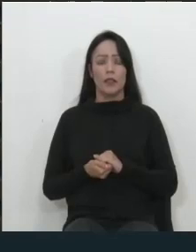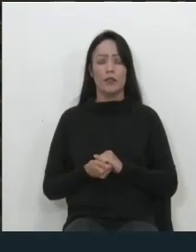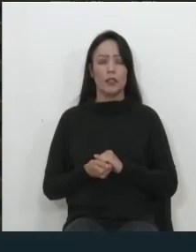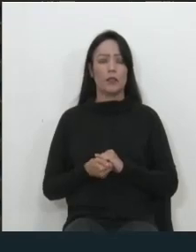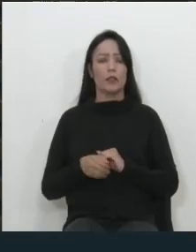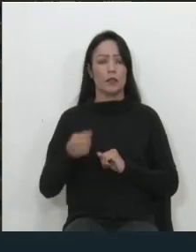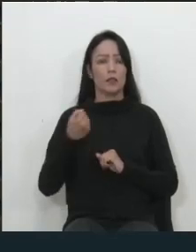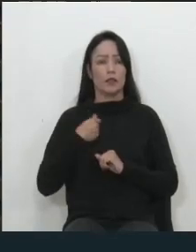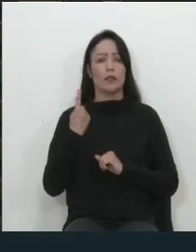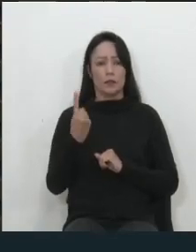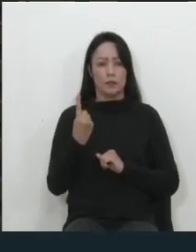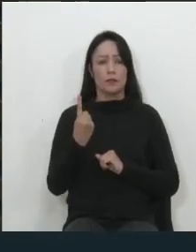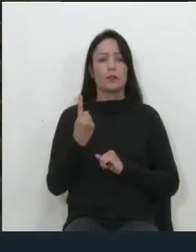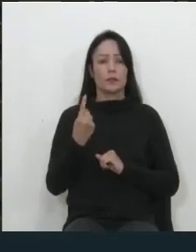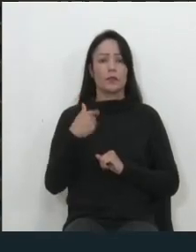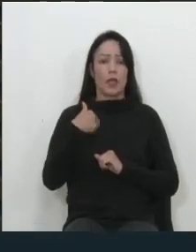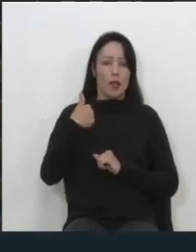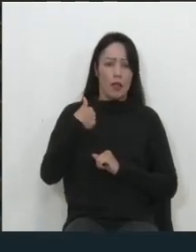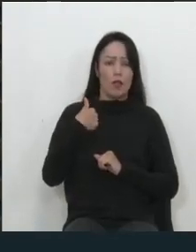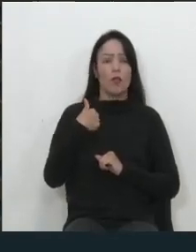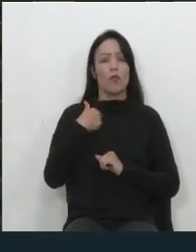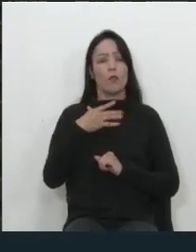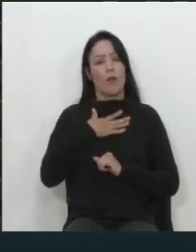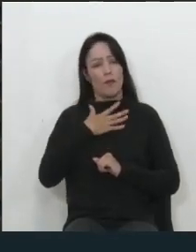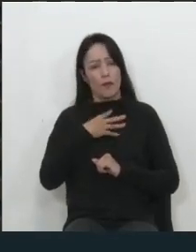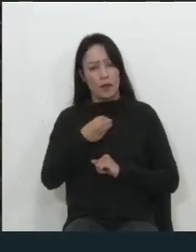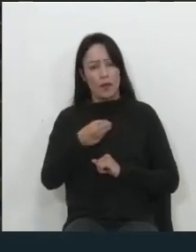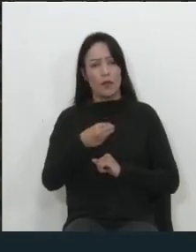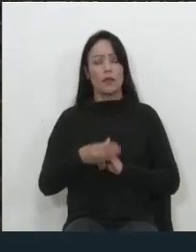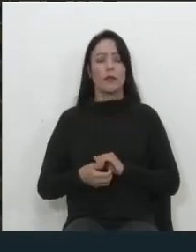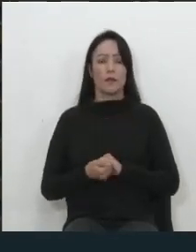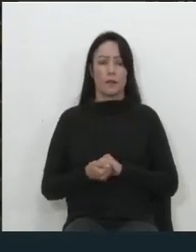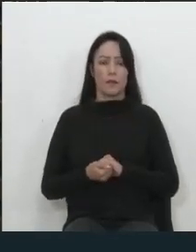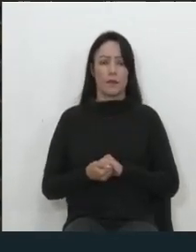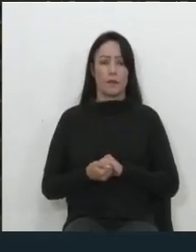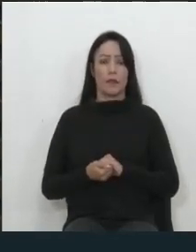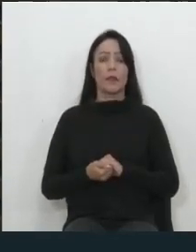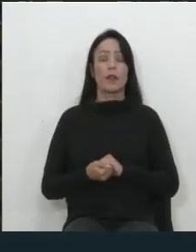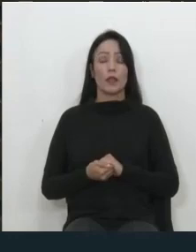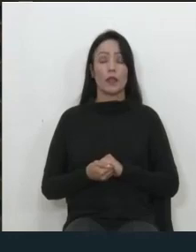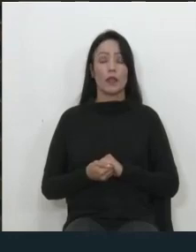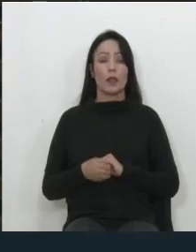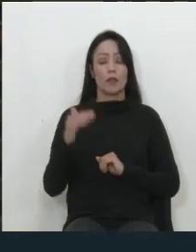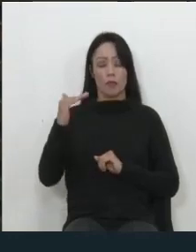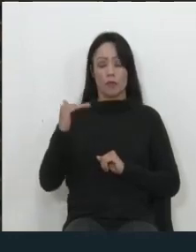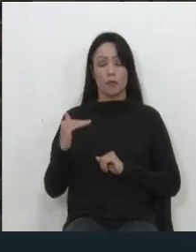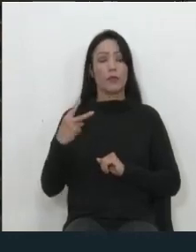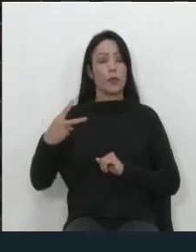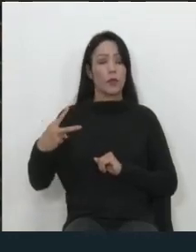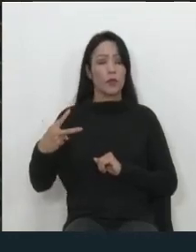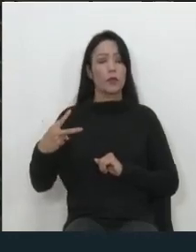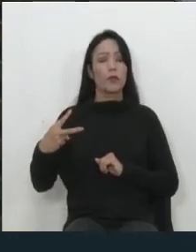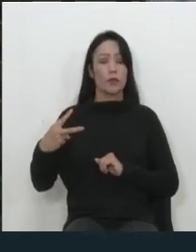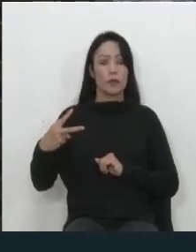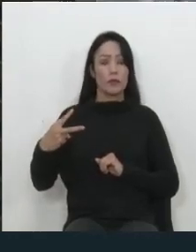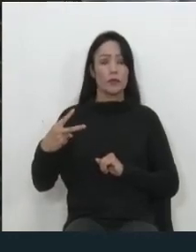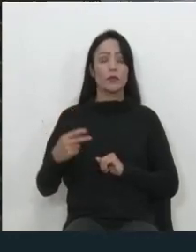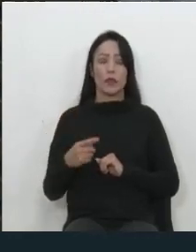meu caso, o caso do meu filho. Temos os autistas nível 2, que antigamente dizíamos